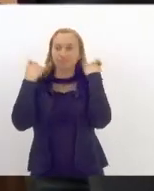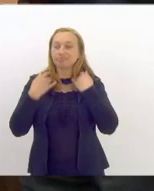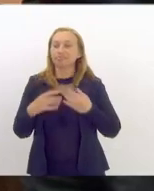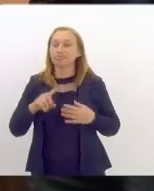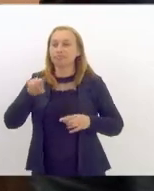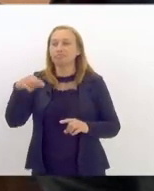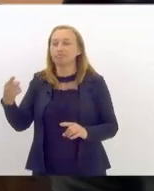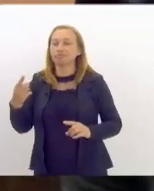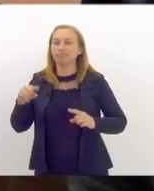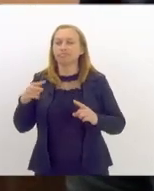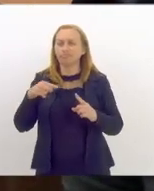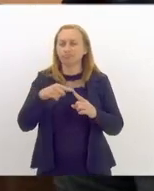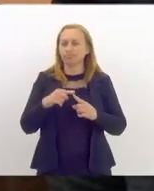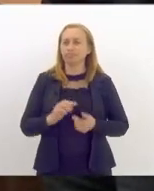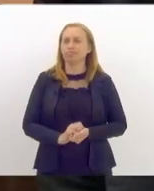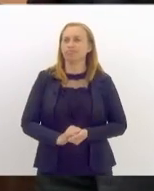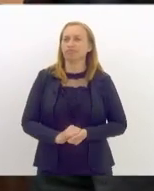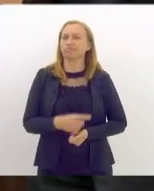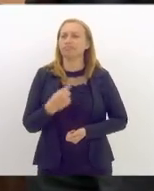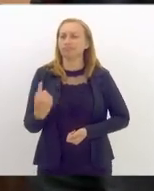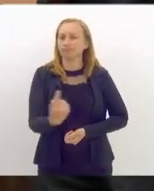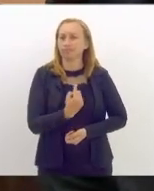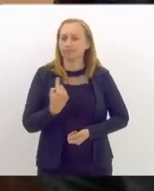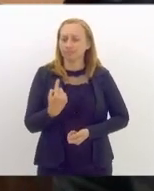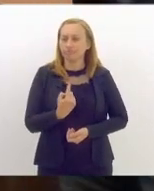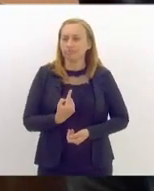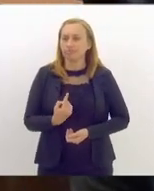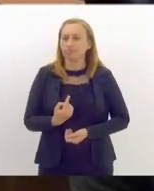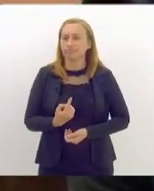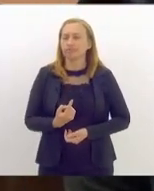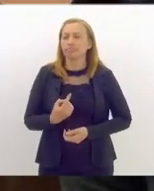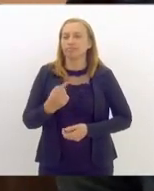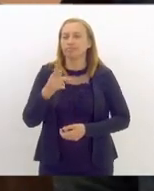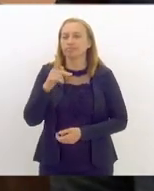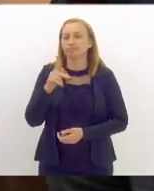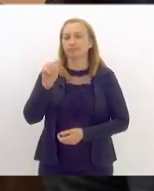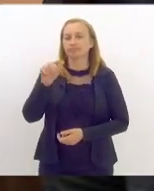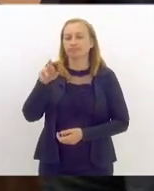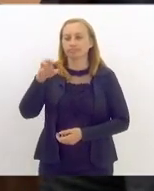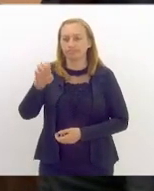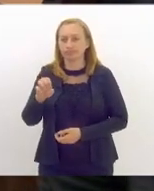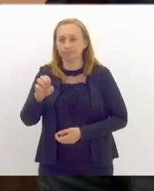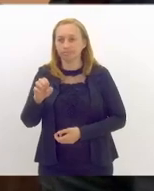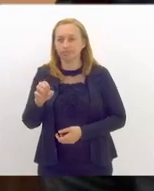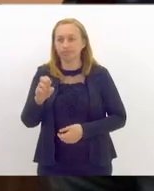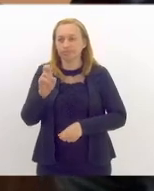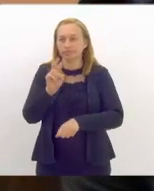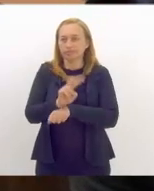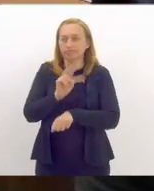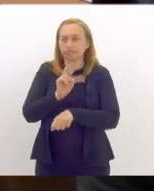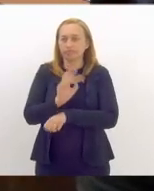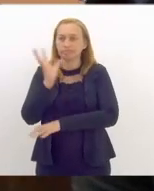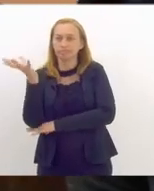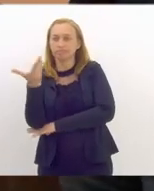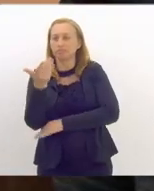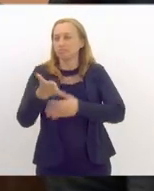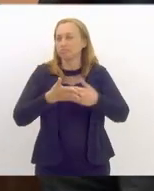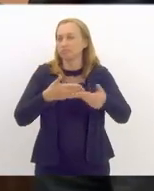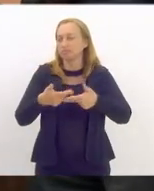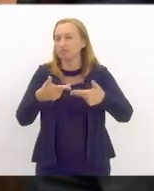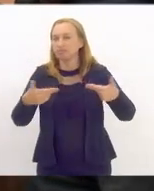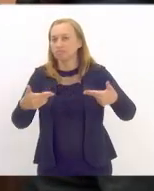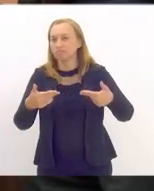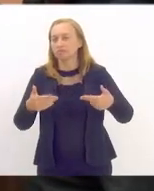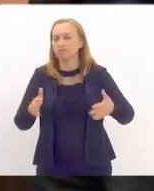objetivo dos nossos parques e reservas portanto qualquer dúvida sobre a iniciativa privada